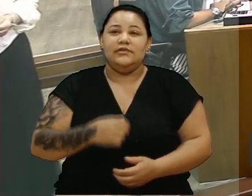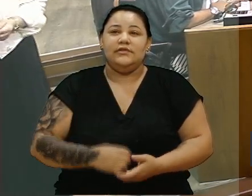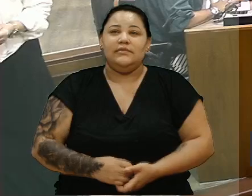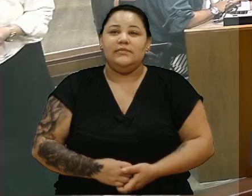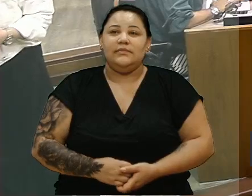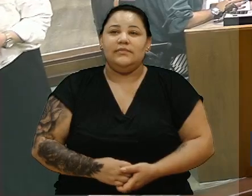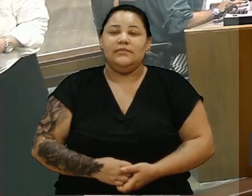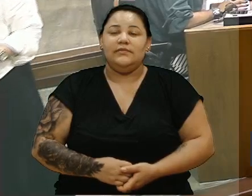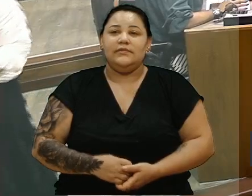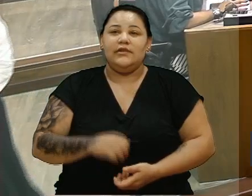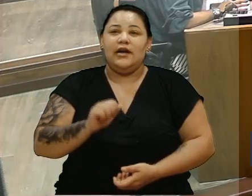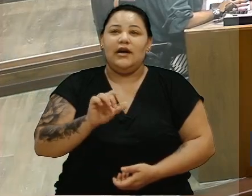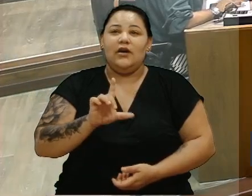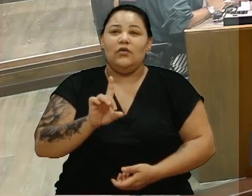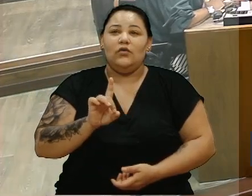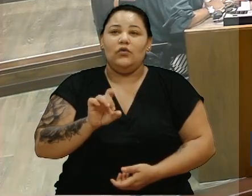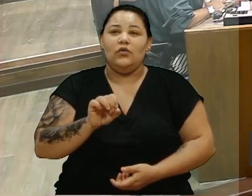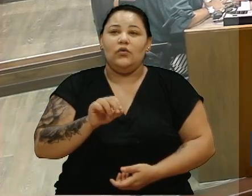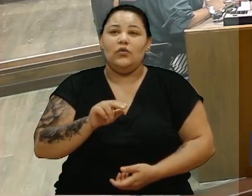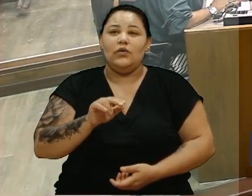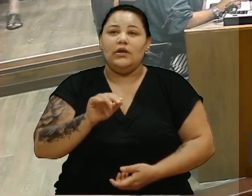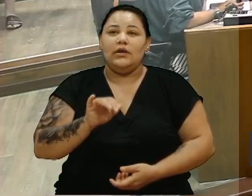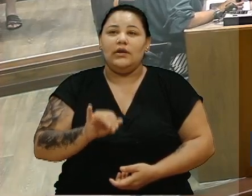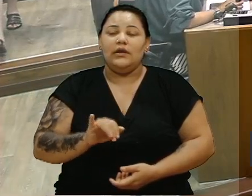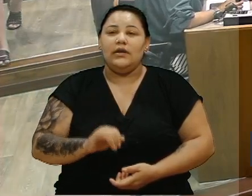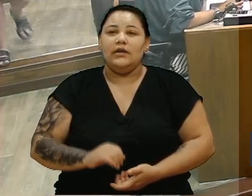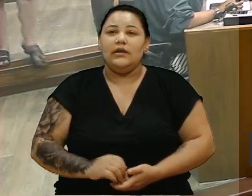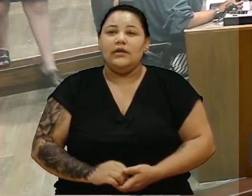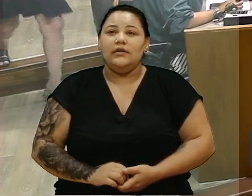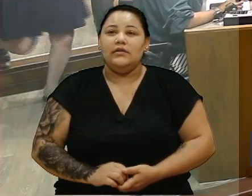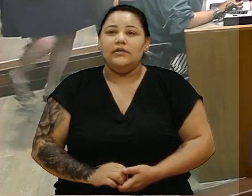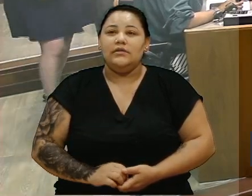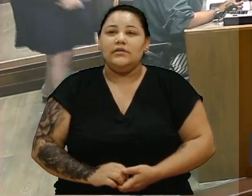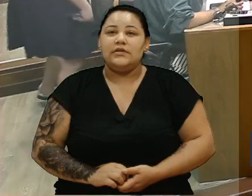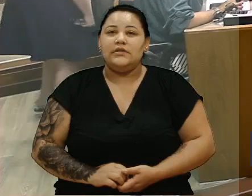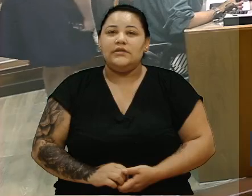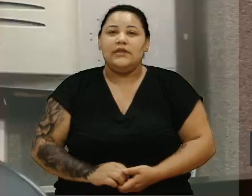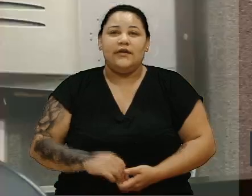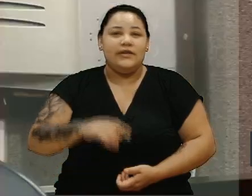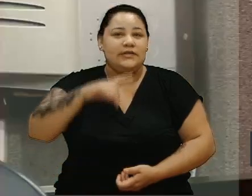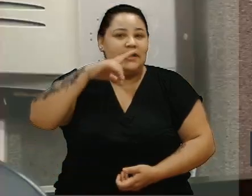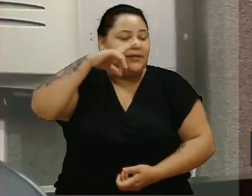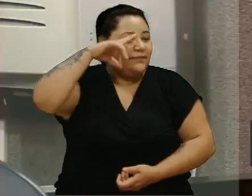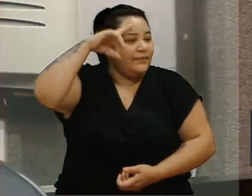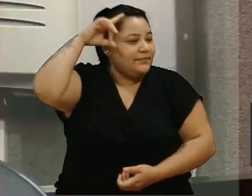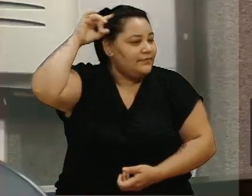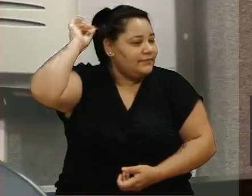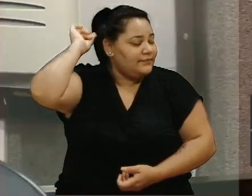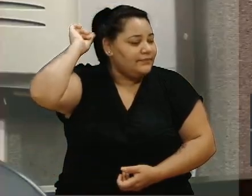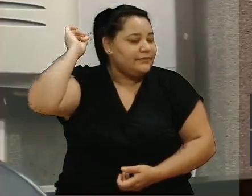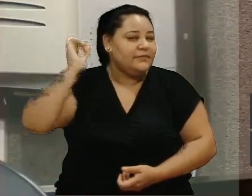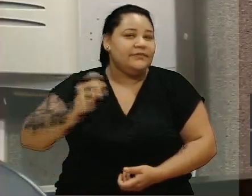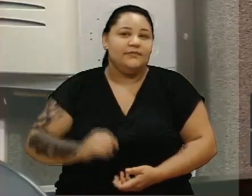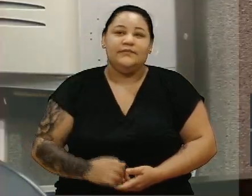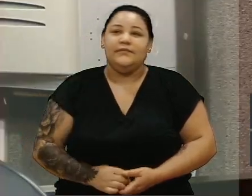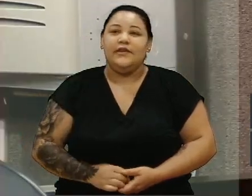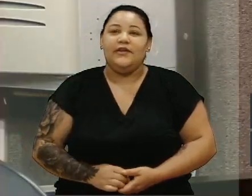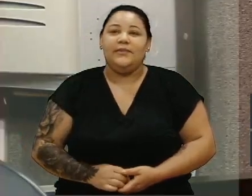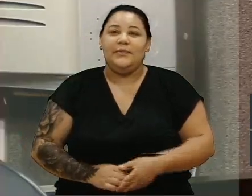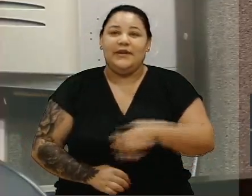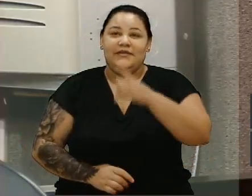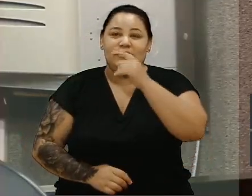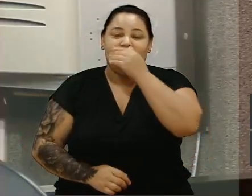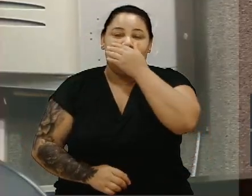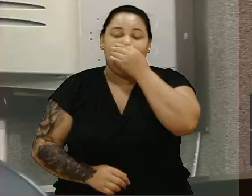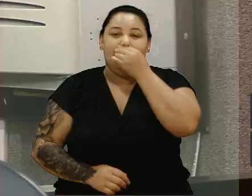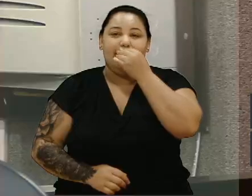Machado. Olá, bom dia, senhoras e senhores, nobres pares, pessoal que nos assiste.